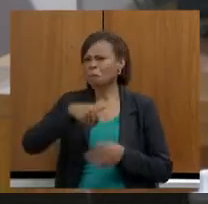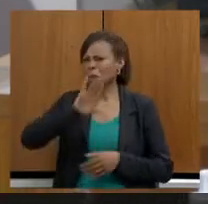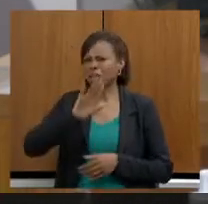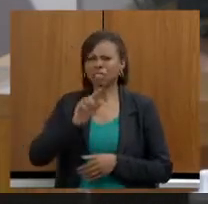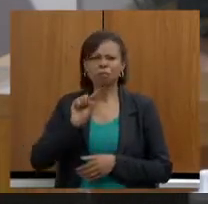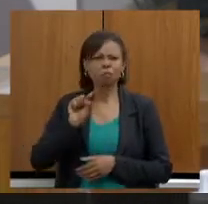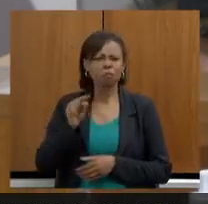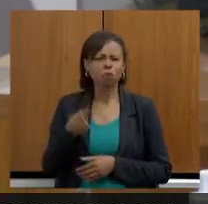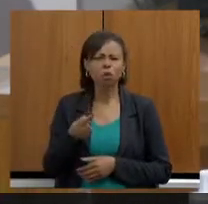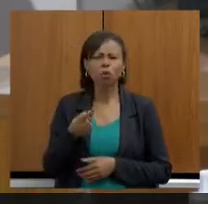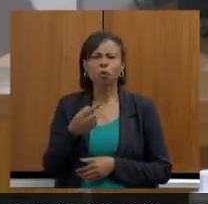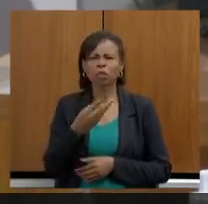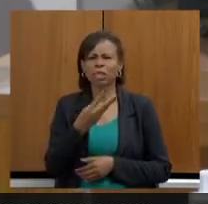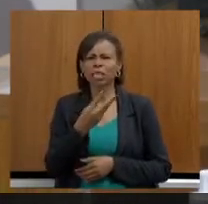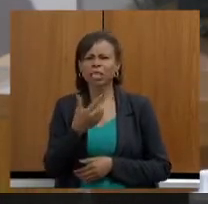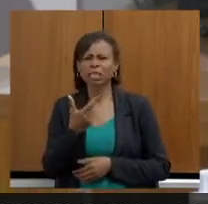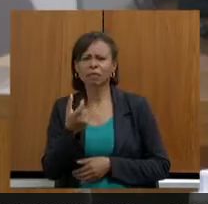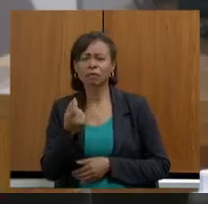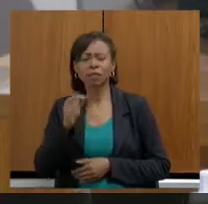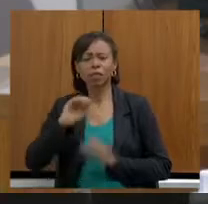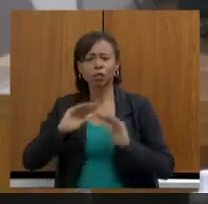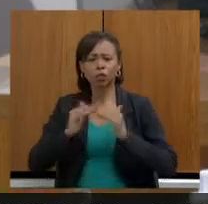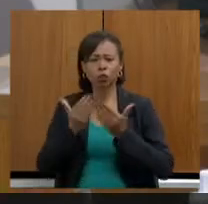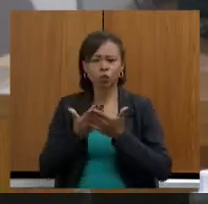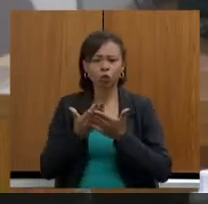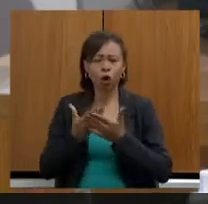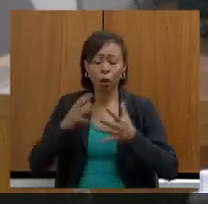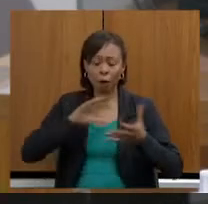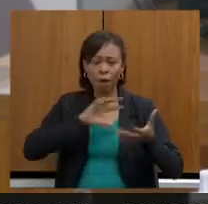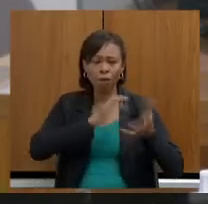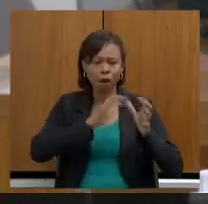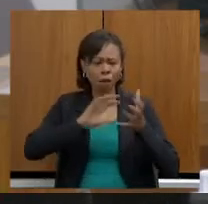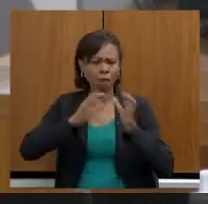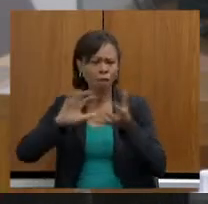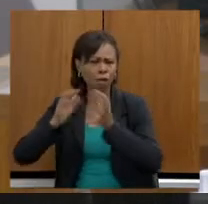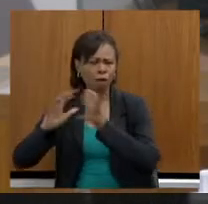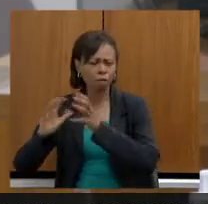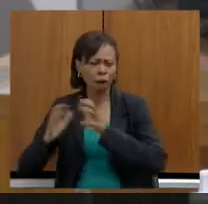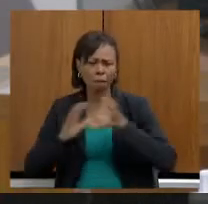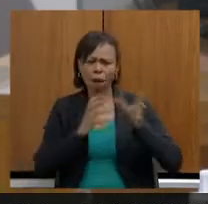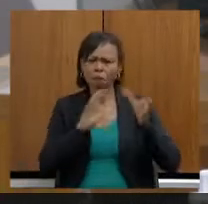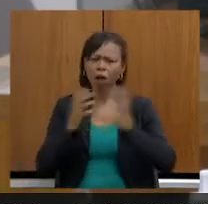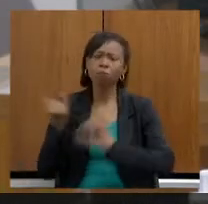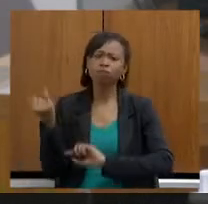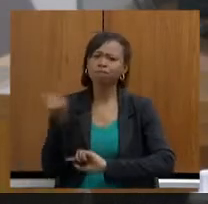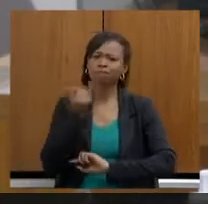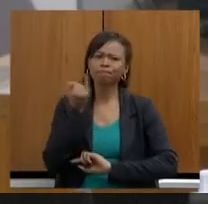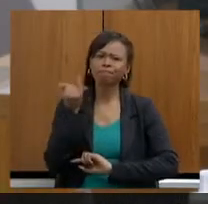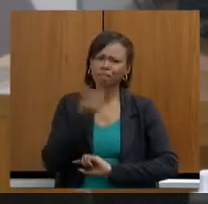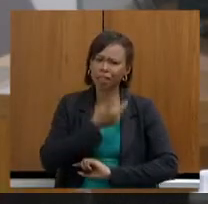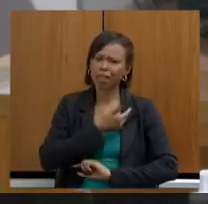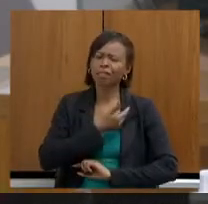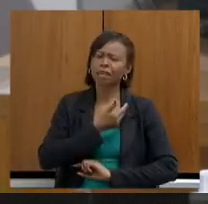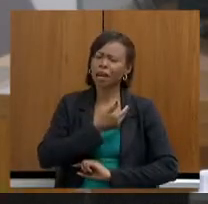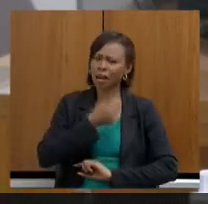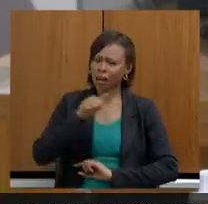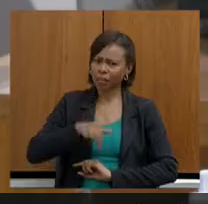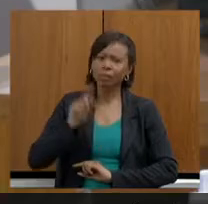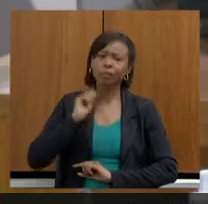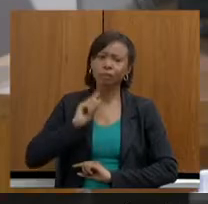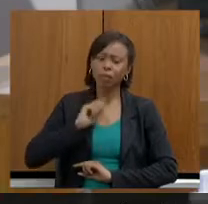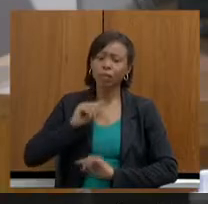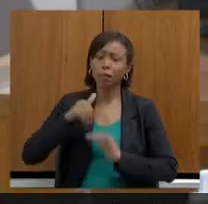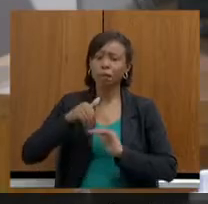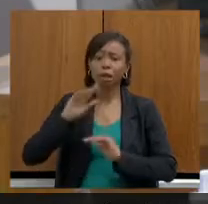presenta C20 escolas reformadas com reformas estruturais importantes no nosso estado em mais de 500 e oito